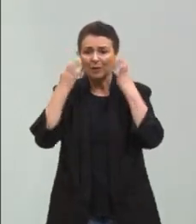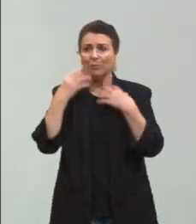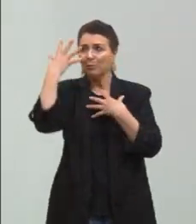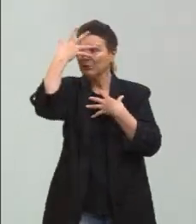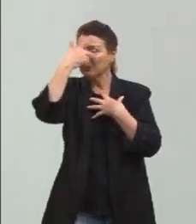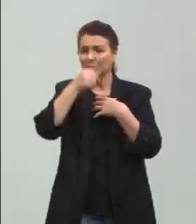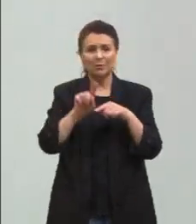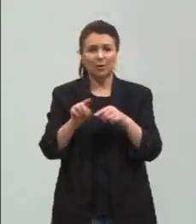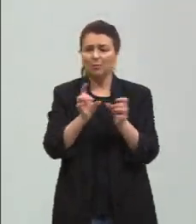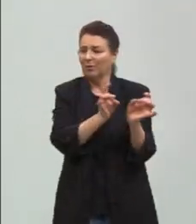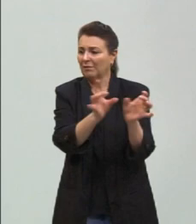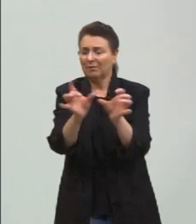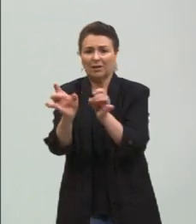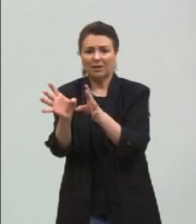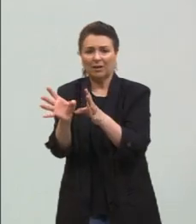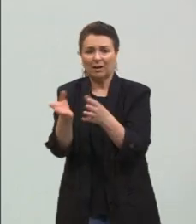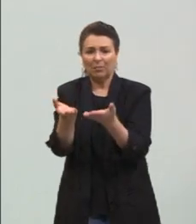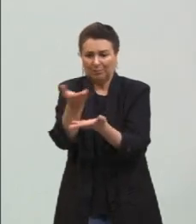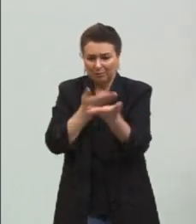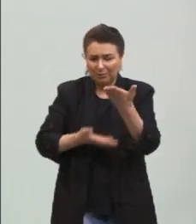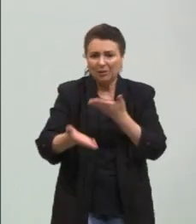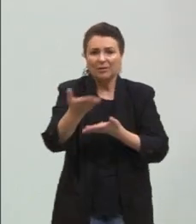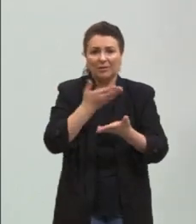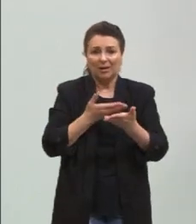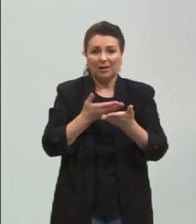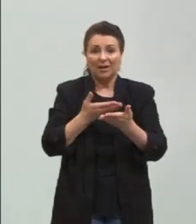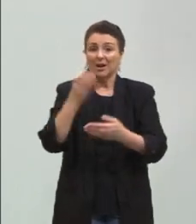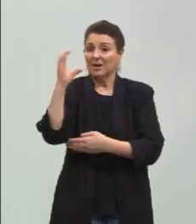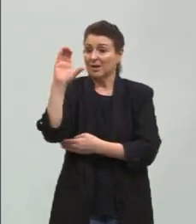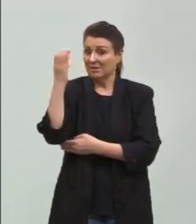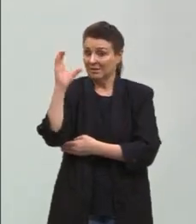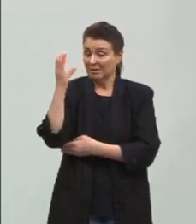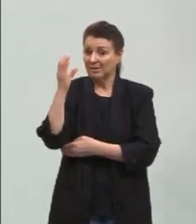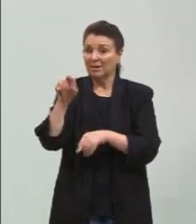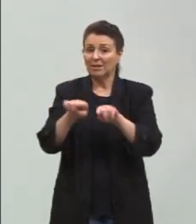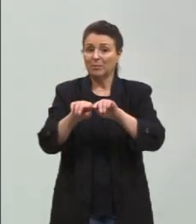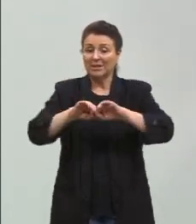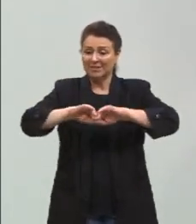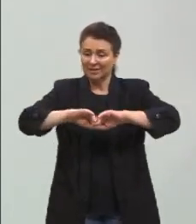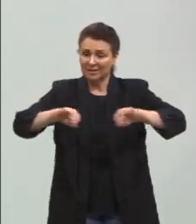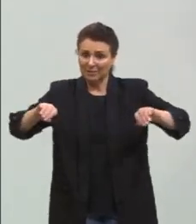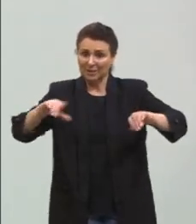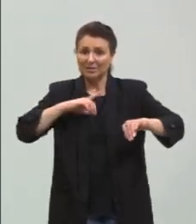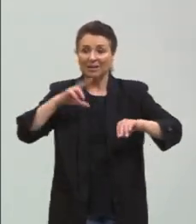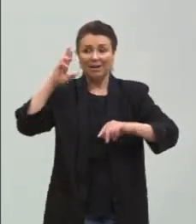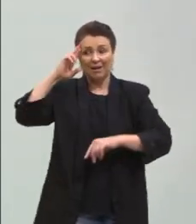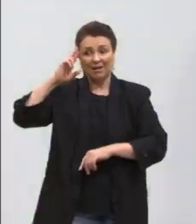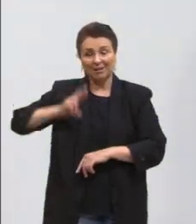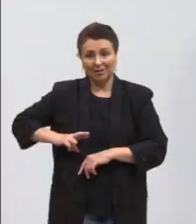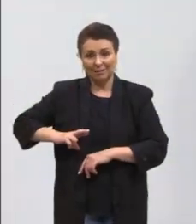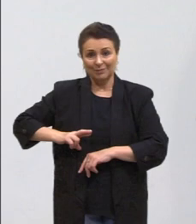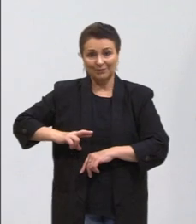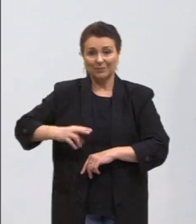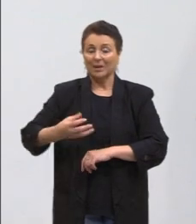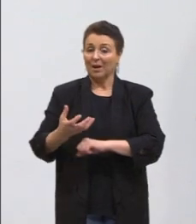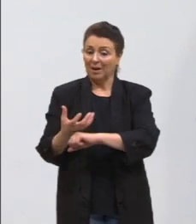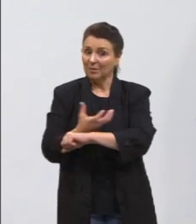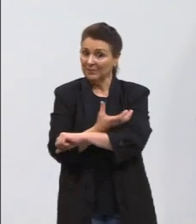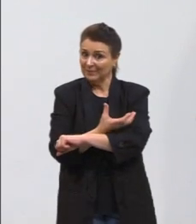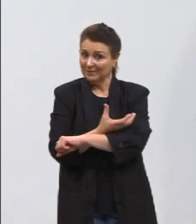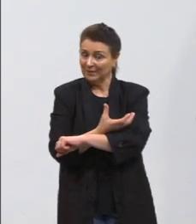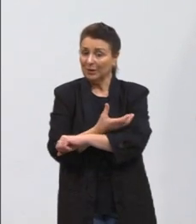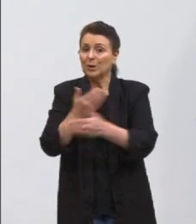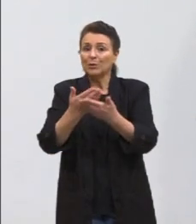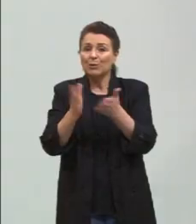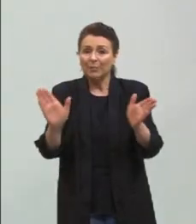dentro dessa dessa questão e a fragmentação da ciência né daí a gente começa a ter aquela questão da razão né Tu perde essa essa